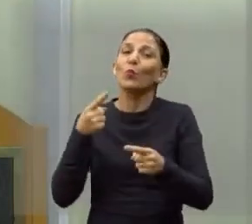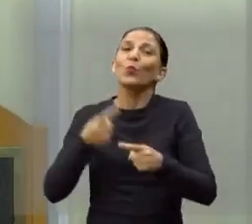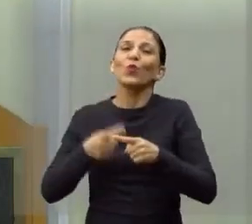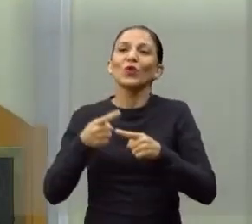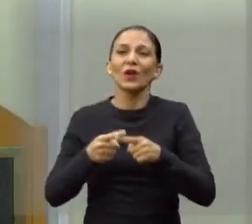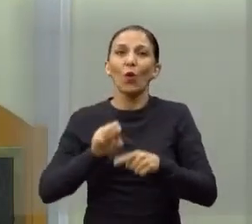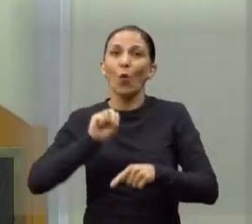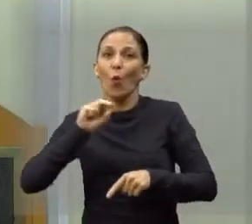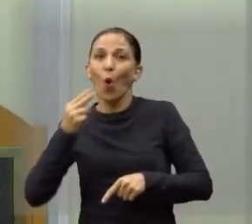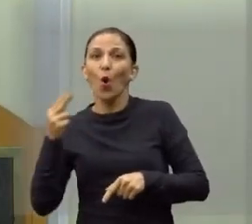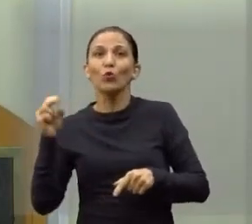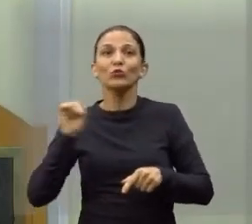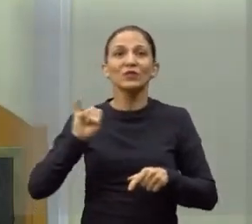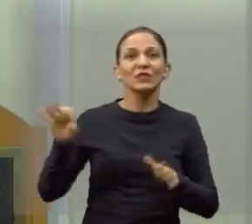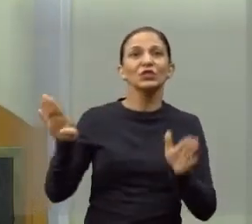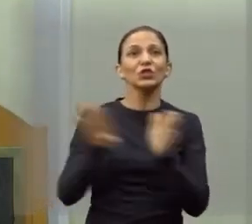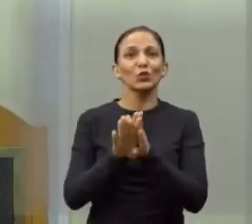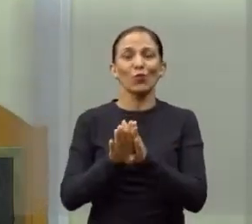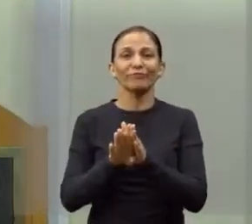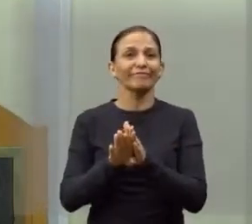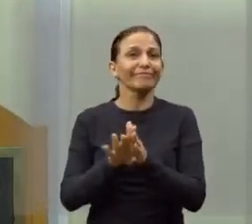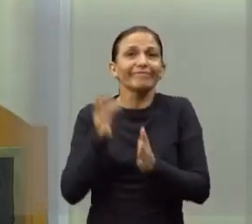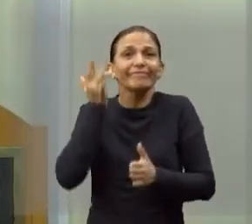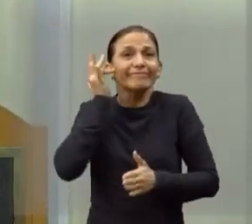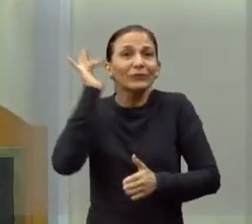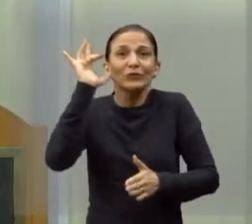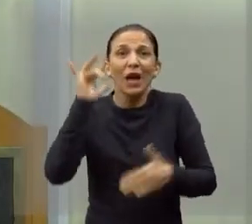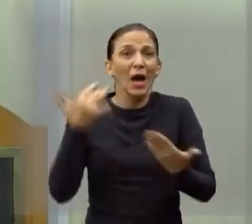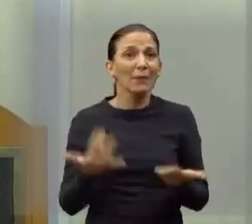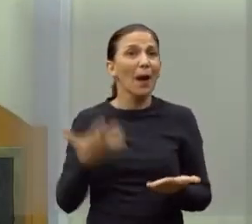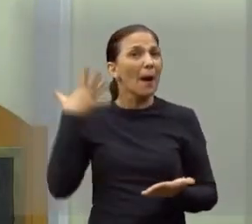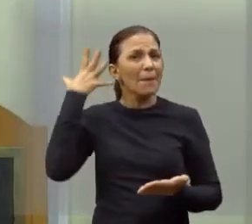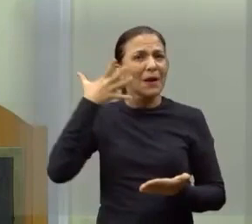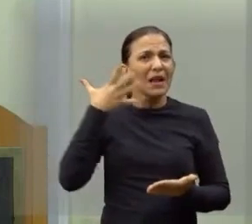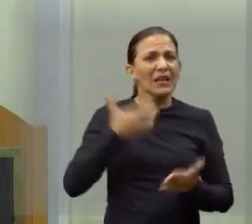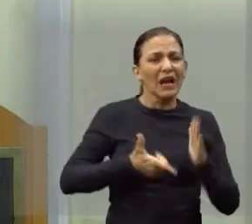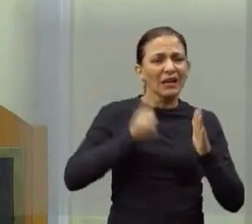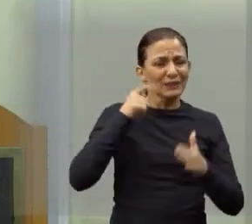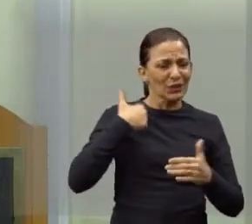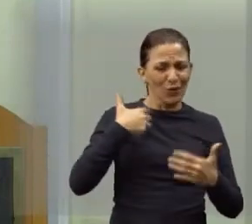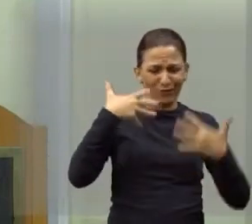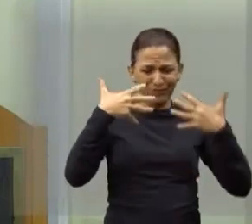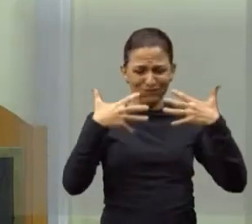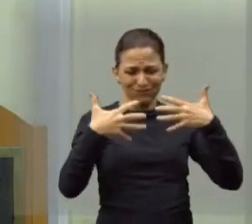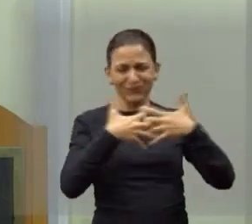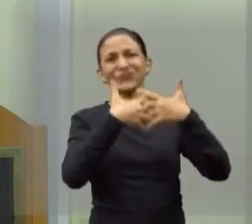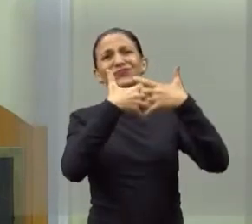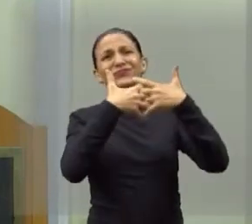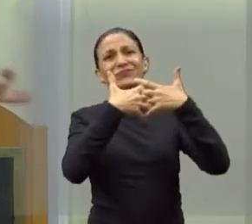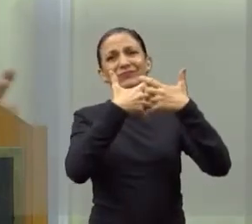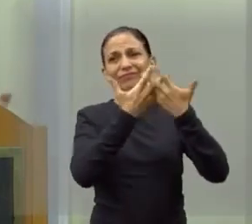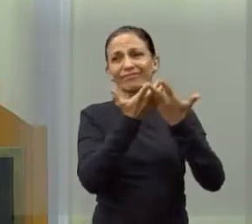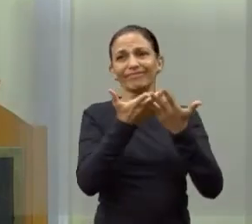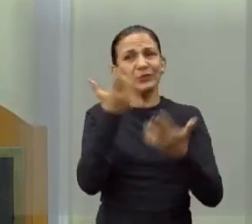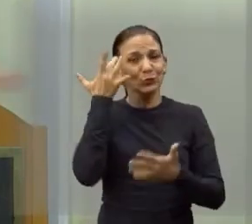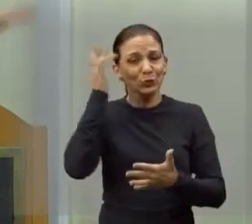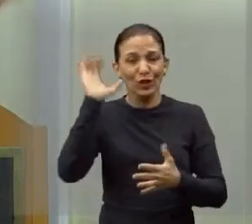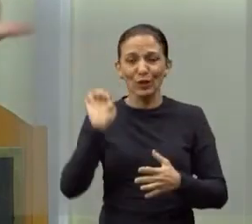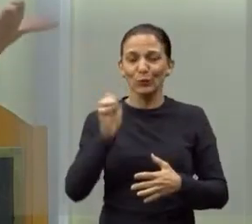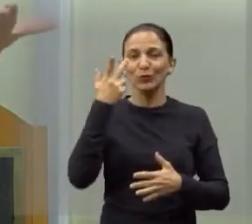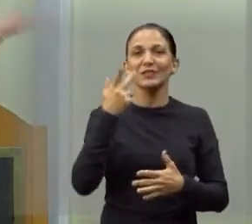se já chegaram. A gente não sabe, porque na fala anterior eu fiquei confusa. Eu não sei exatamente o que